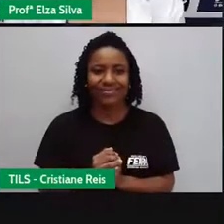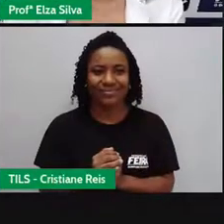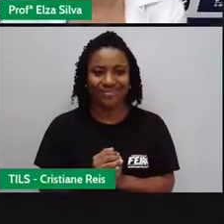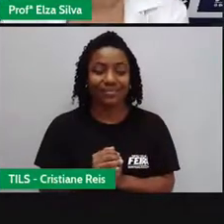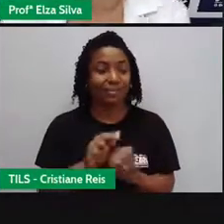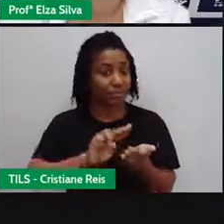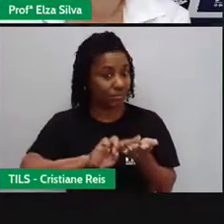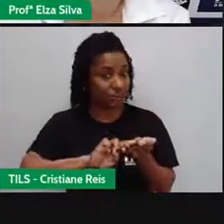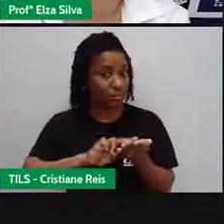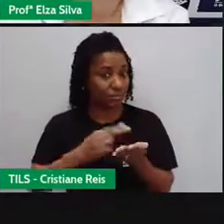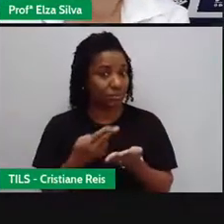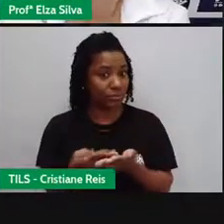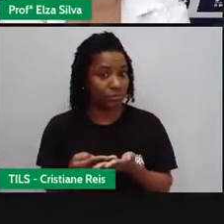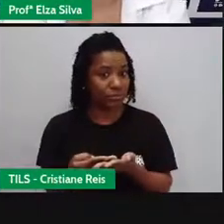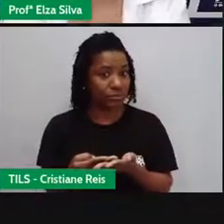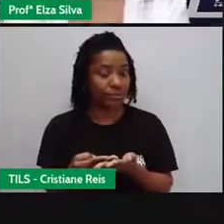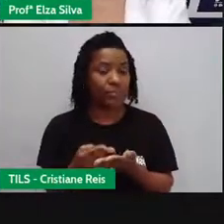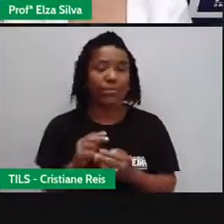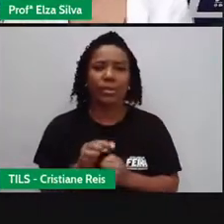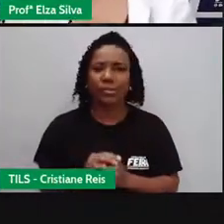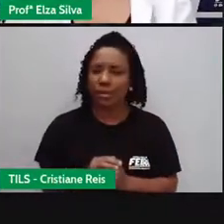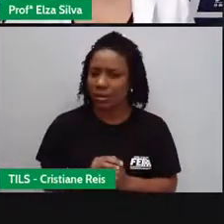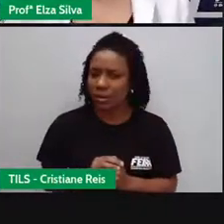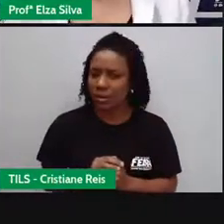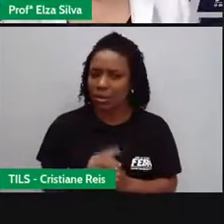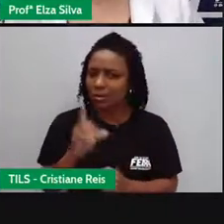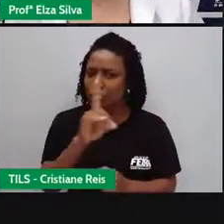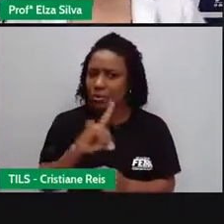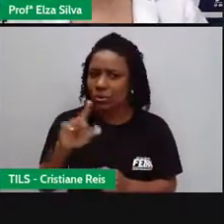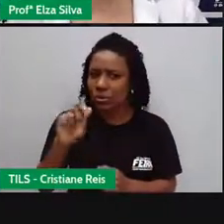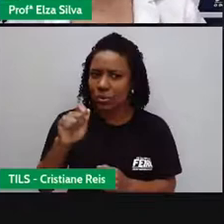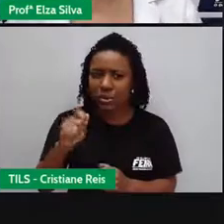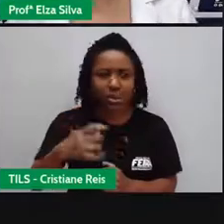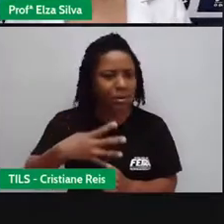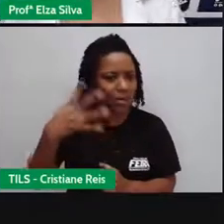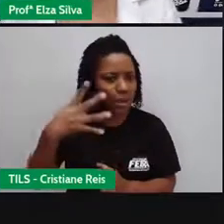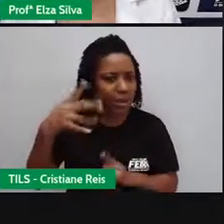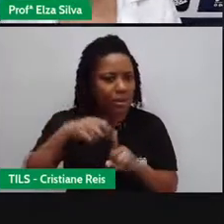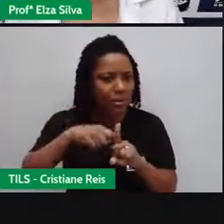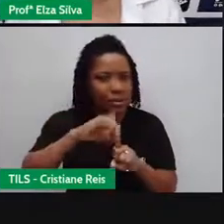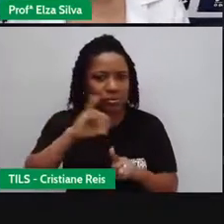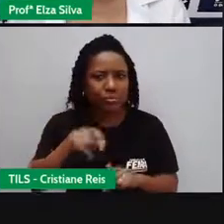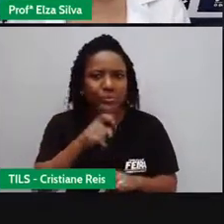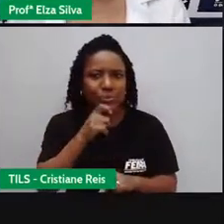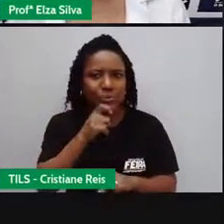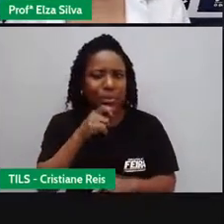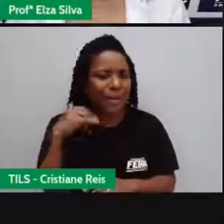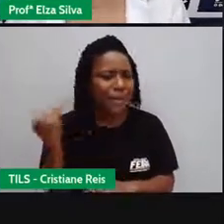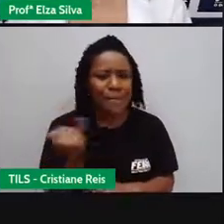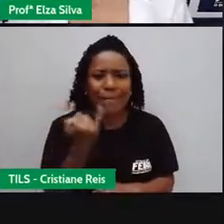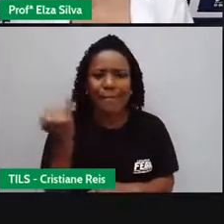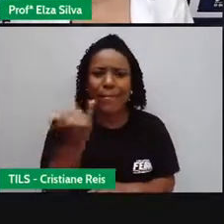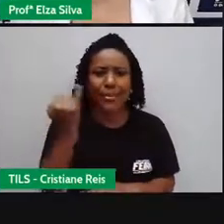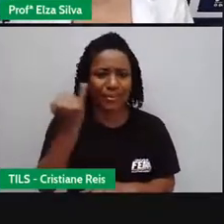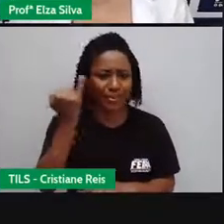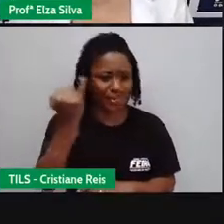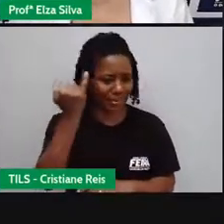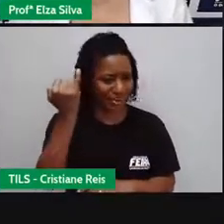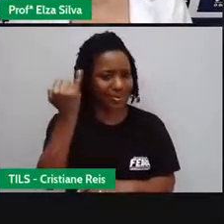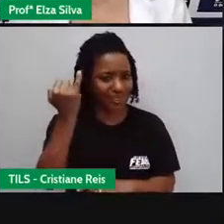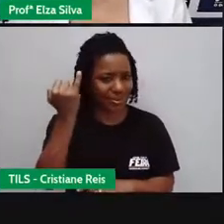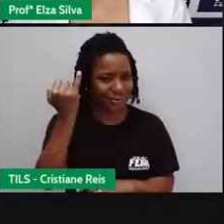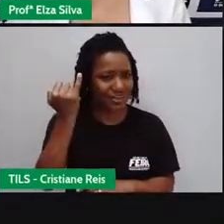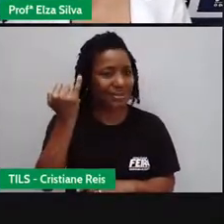Por que o 4 de julho é tão importante para os americanos? Vocês